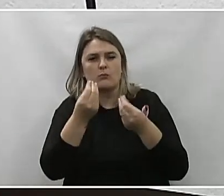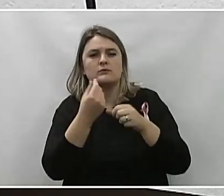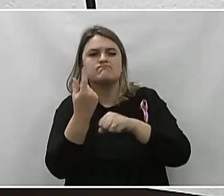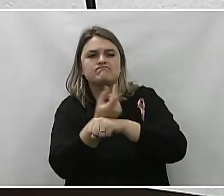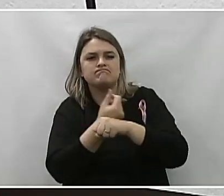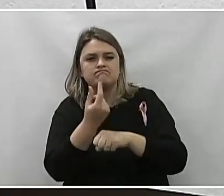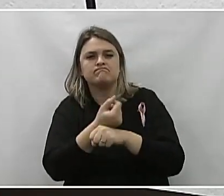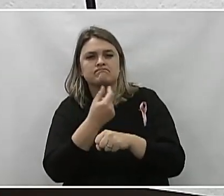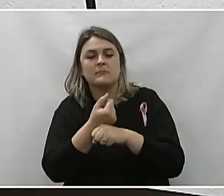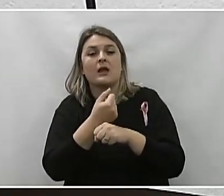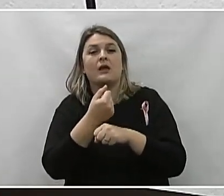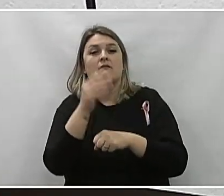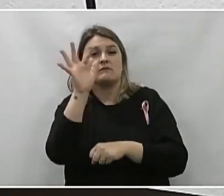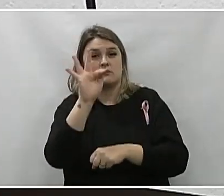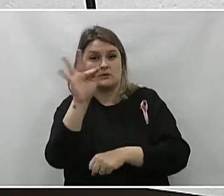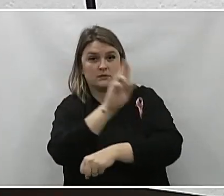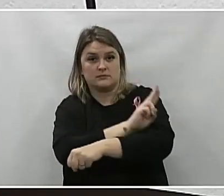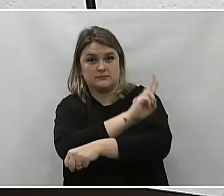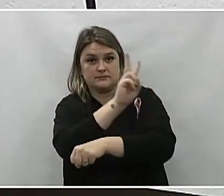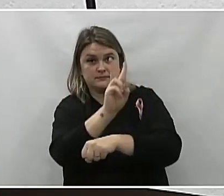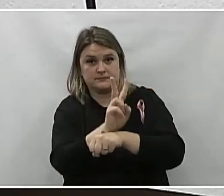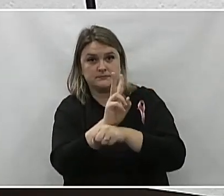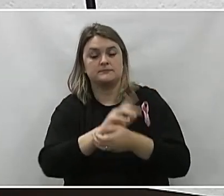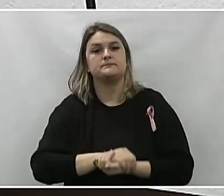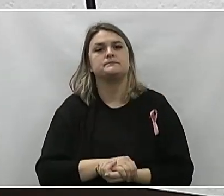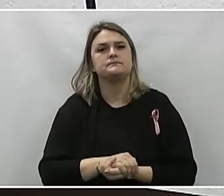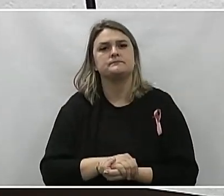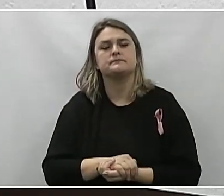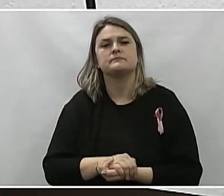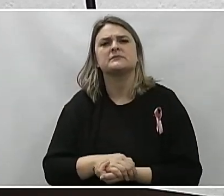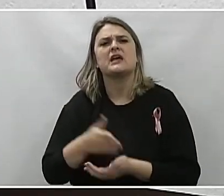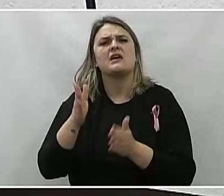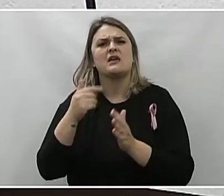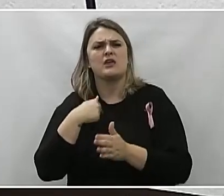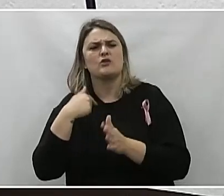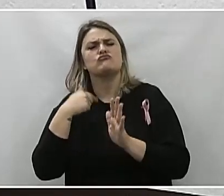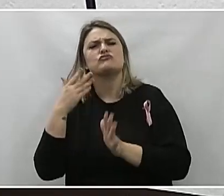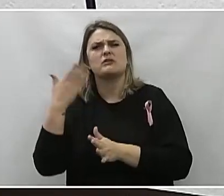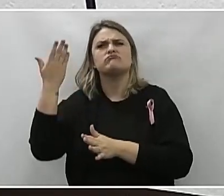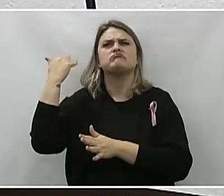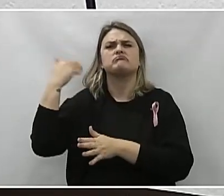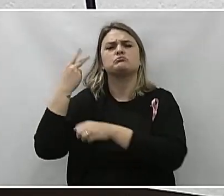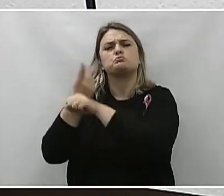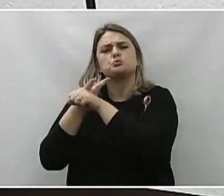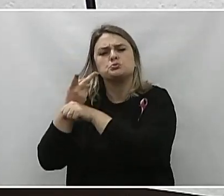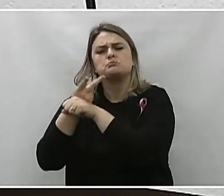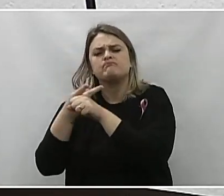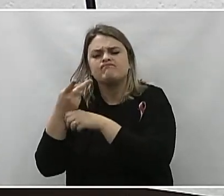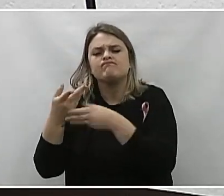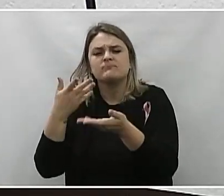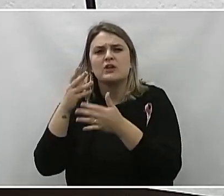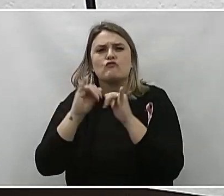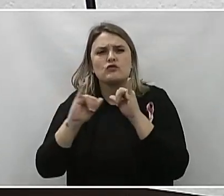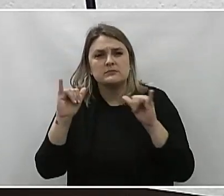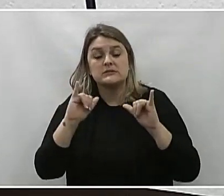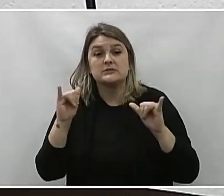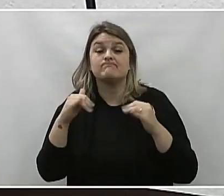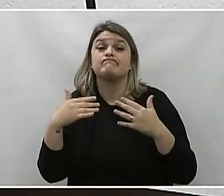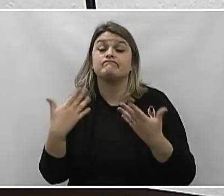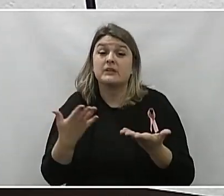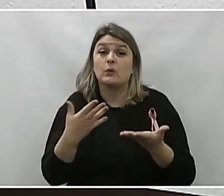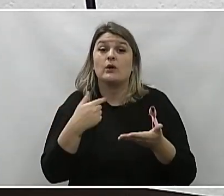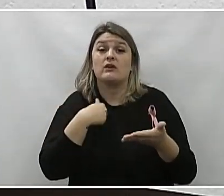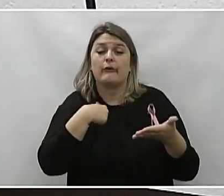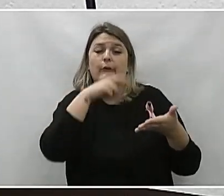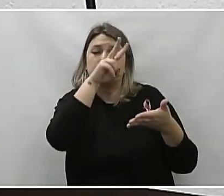em que se encontra a Uniube há tempos eu procuro informação para isso e infelizmente os